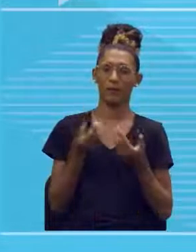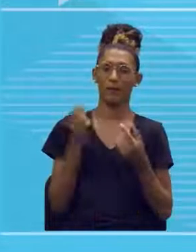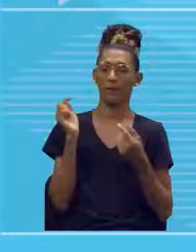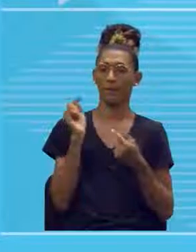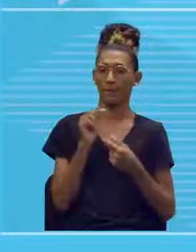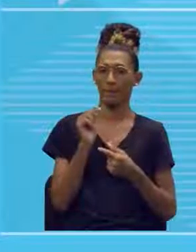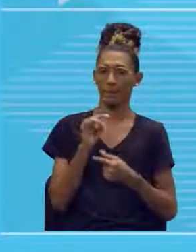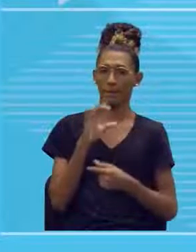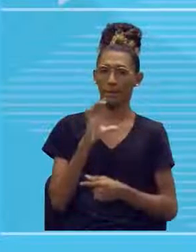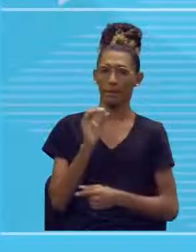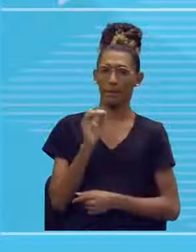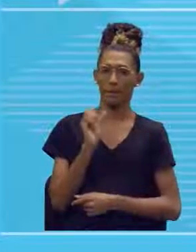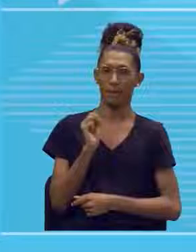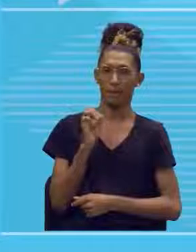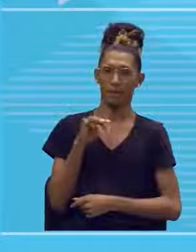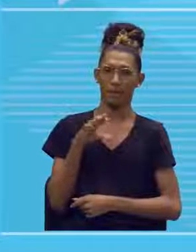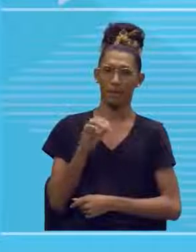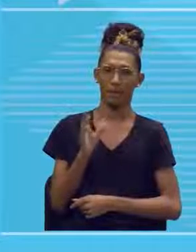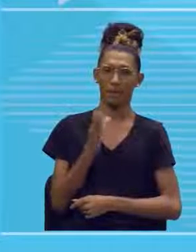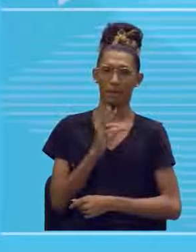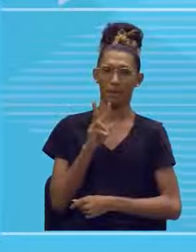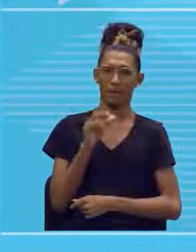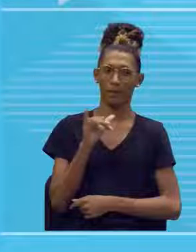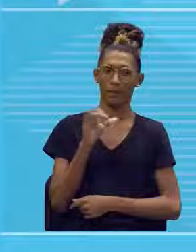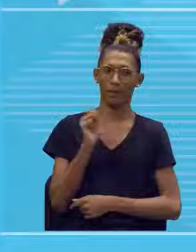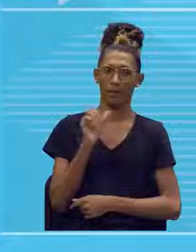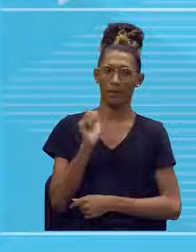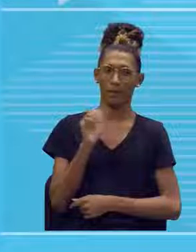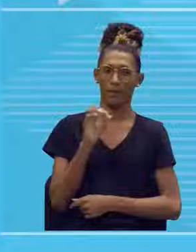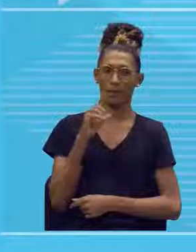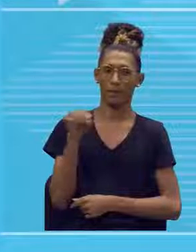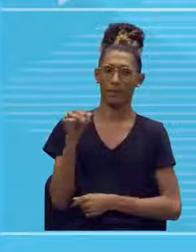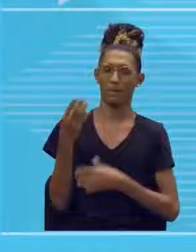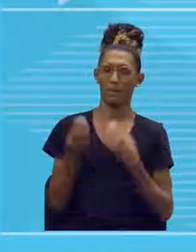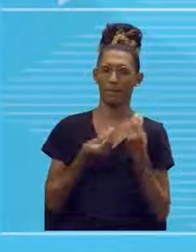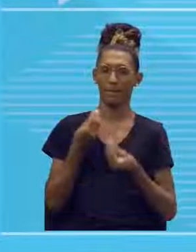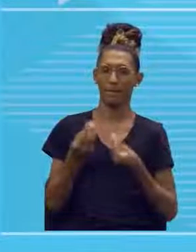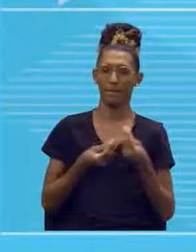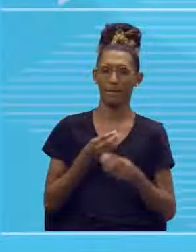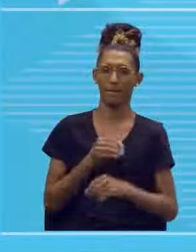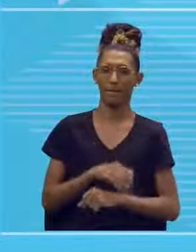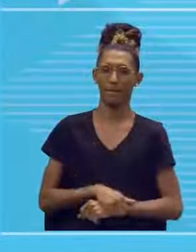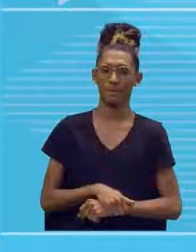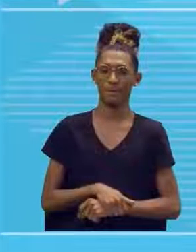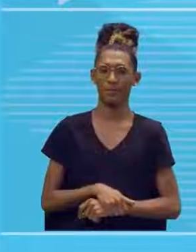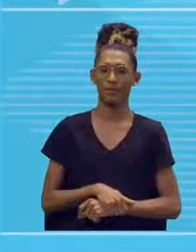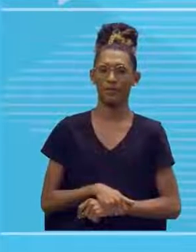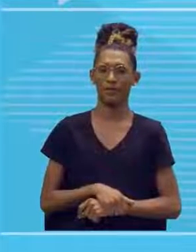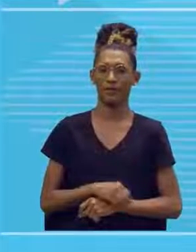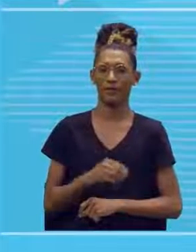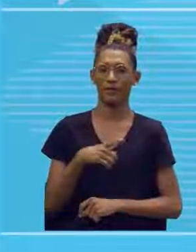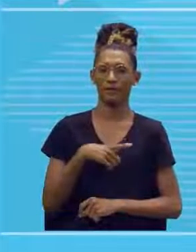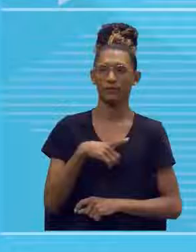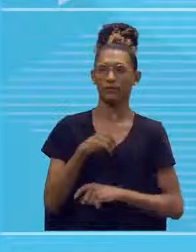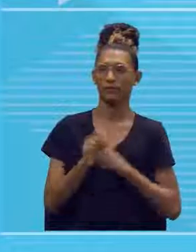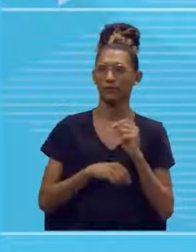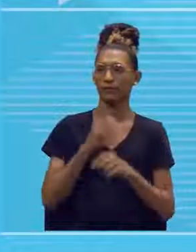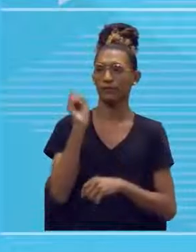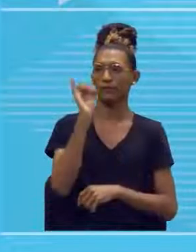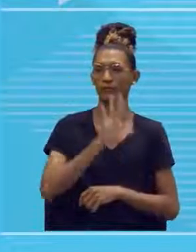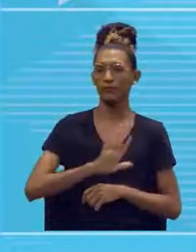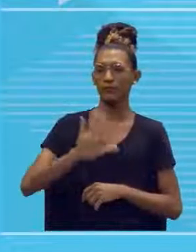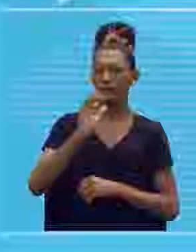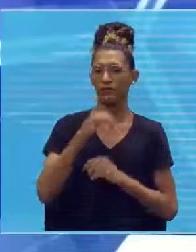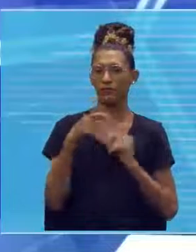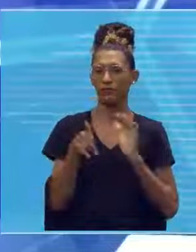cosmovisões deixa eu mostrar aqui para vocês na imagem né pode faltar para mim Bruno e a gente tem aqui na imagem da